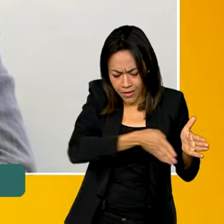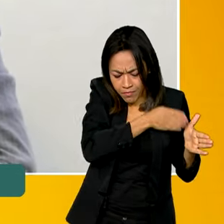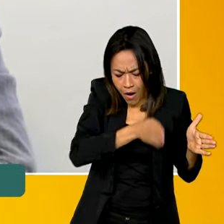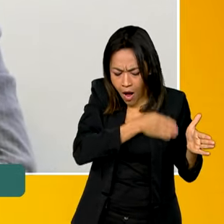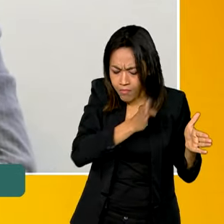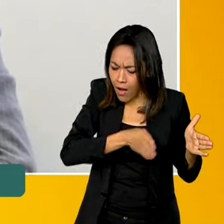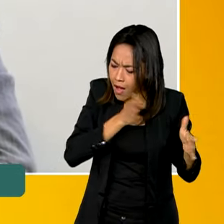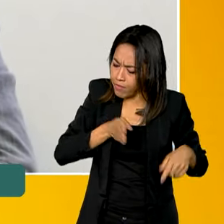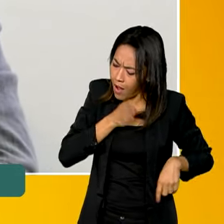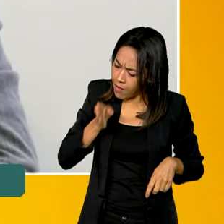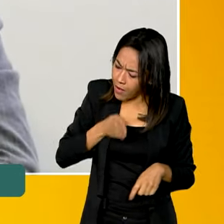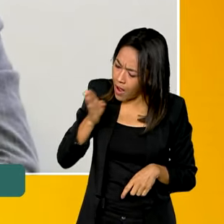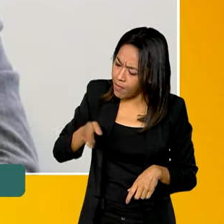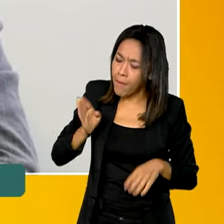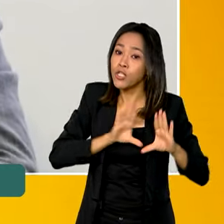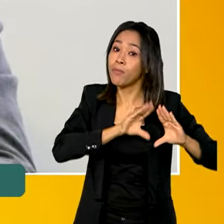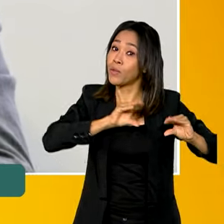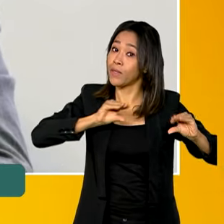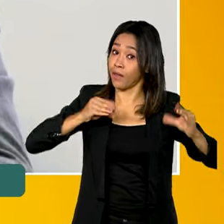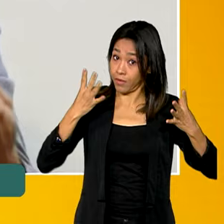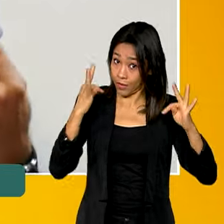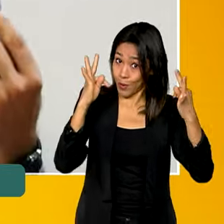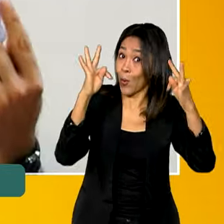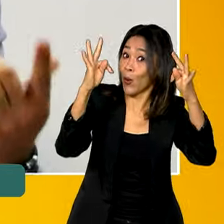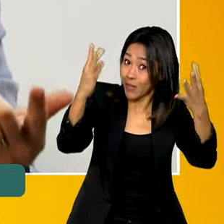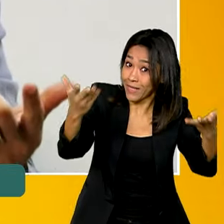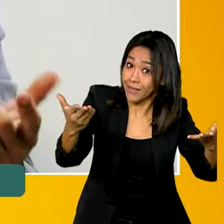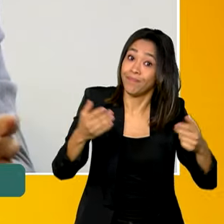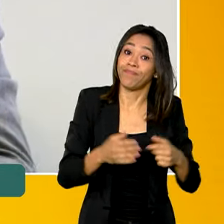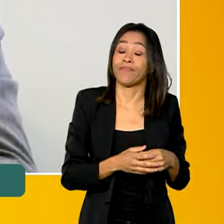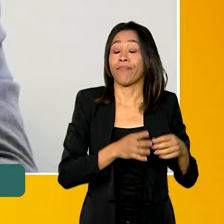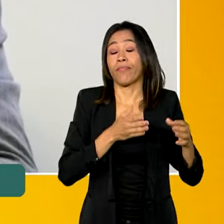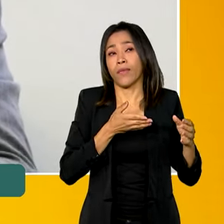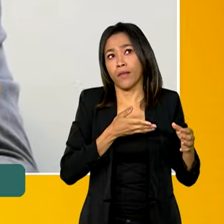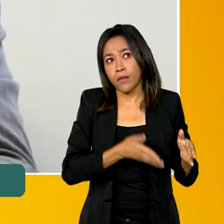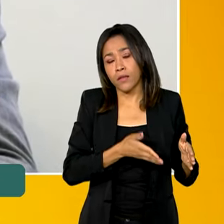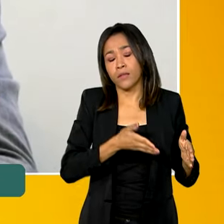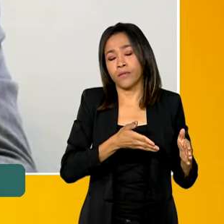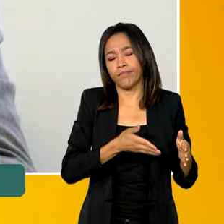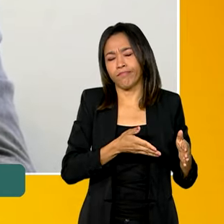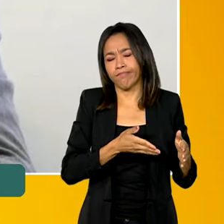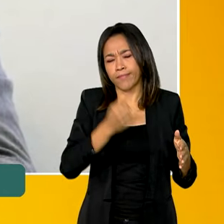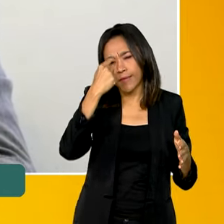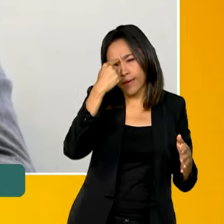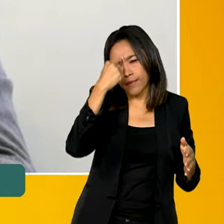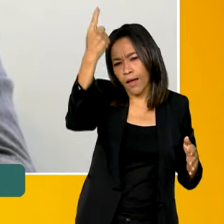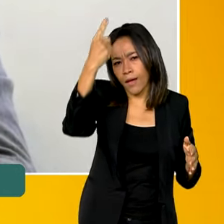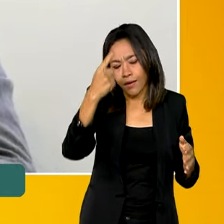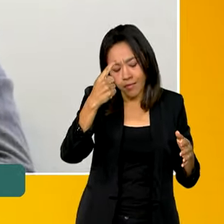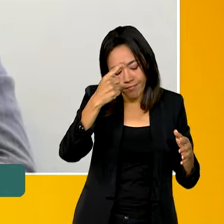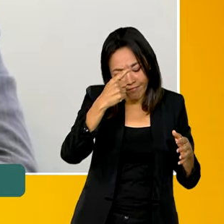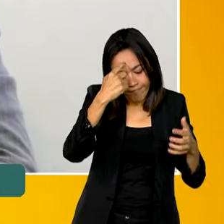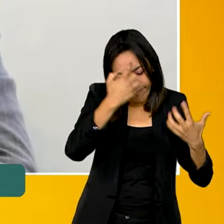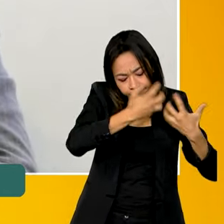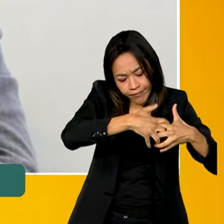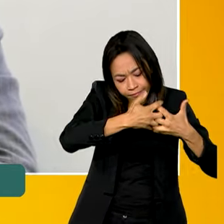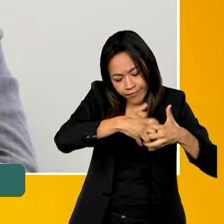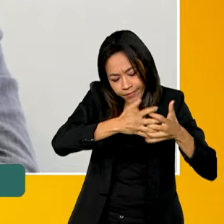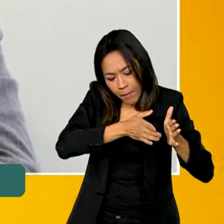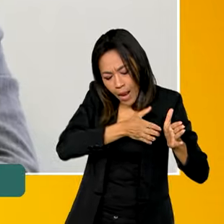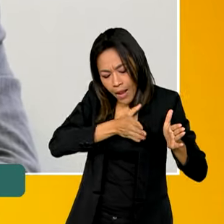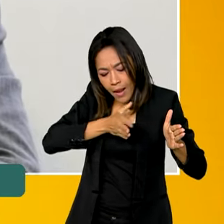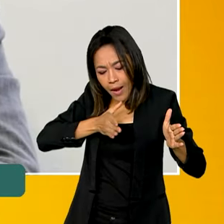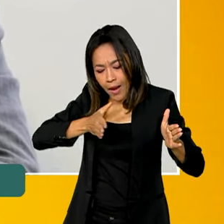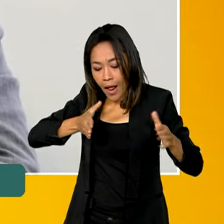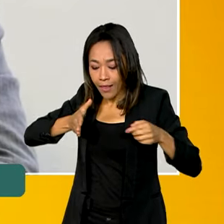processo de maturidade tecnológica como a gente fala que vai desde a a ideia ação até o final que é o produto na